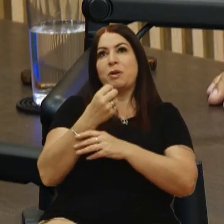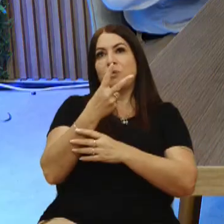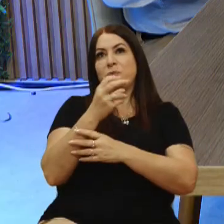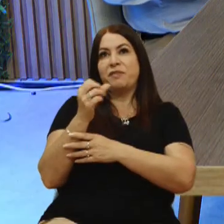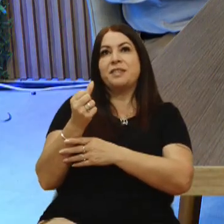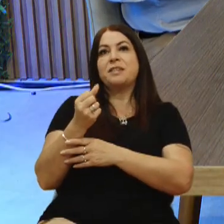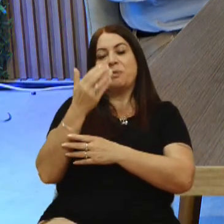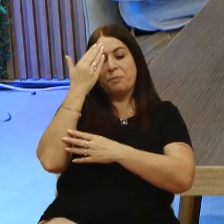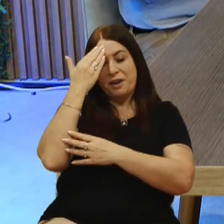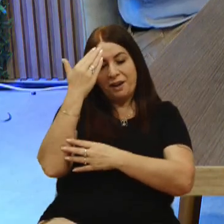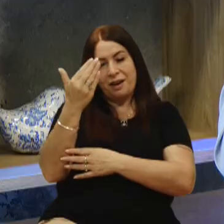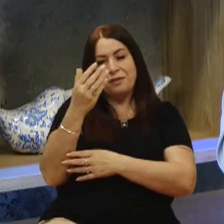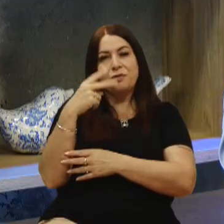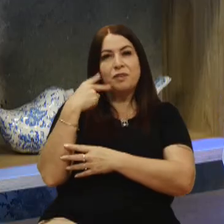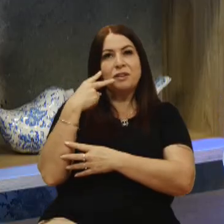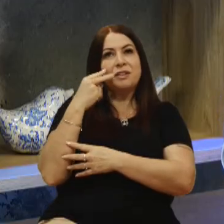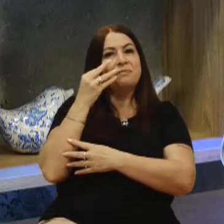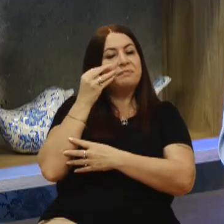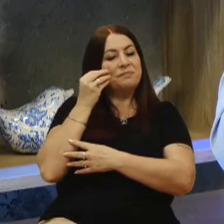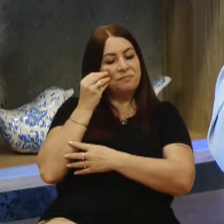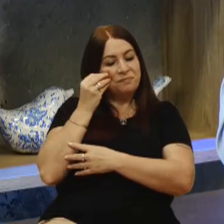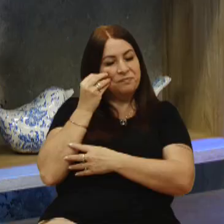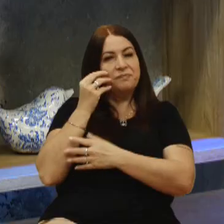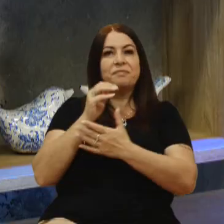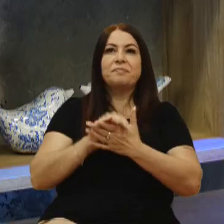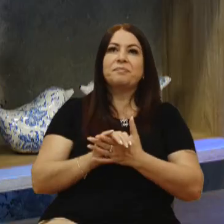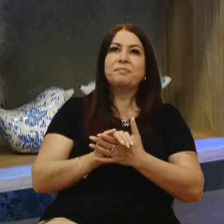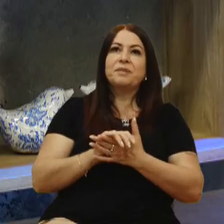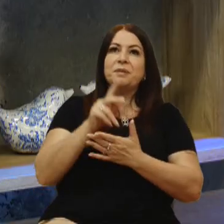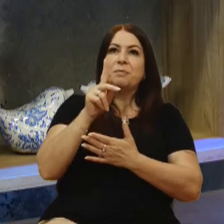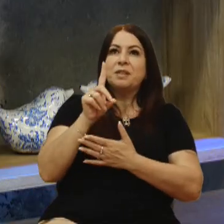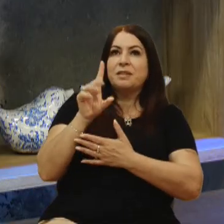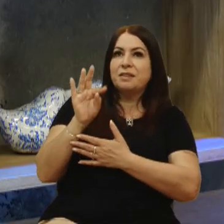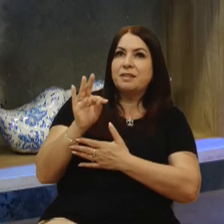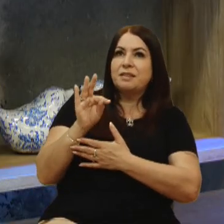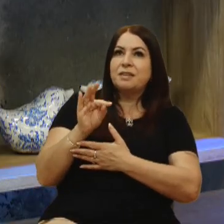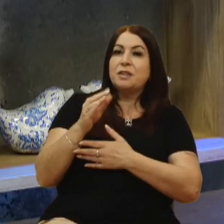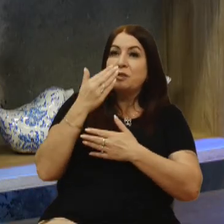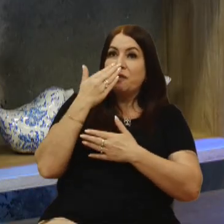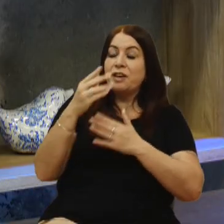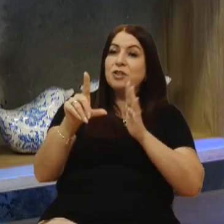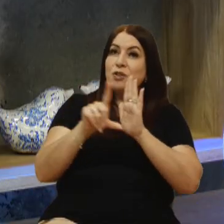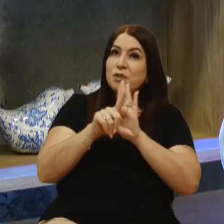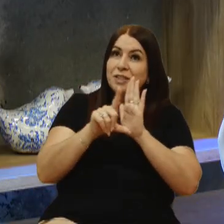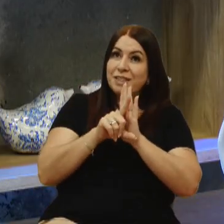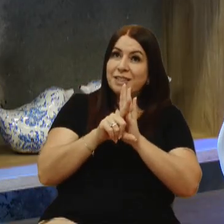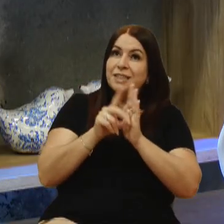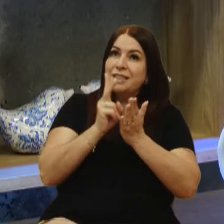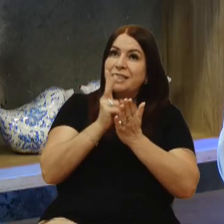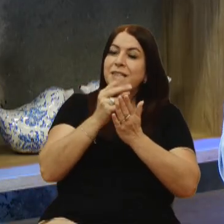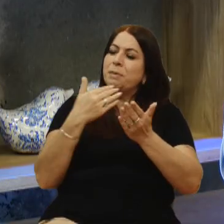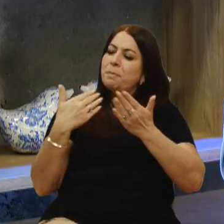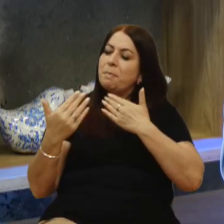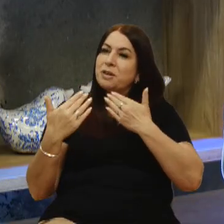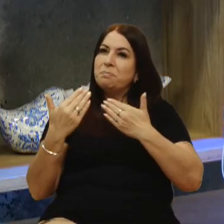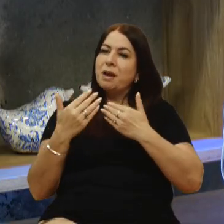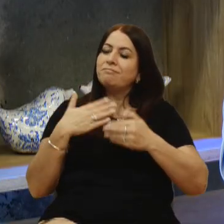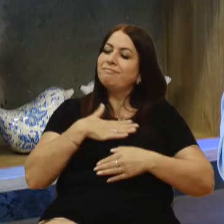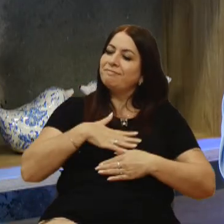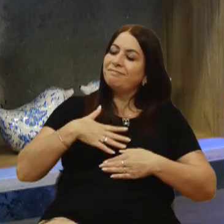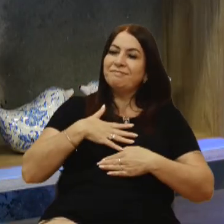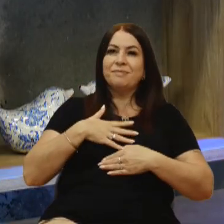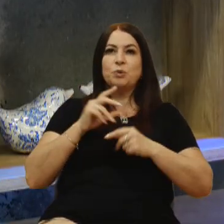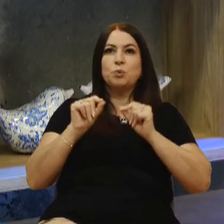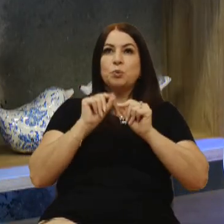Muito obrigado, vereador José de Abreu, o Jack do PDT, no De Frente com a Lei, sempre esse bate-papo agradável